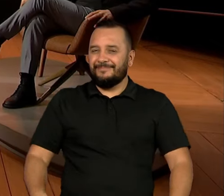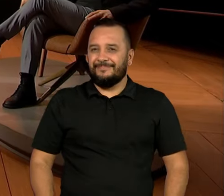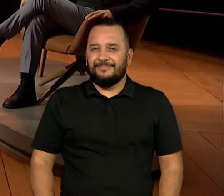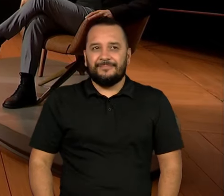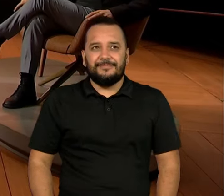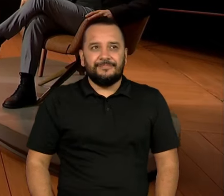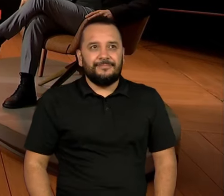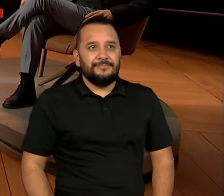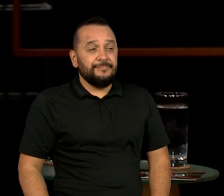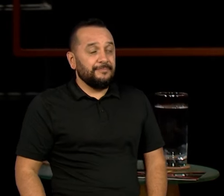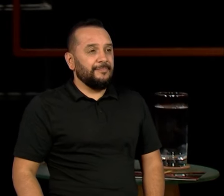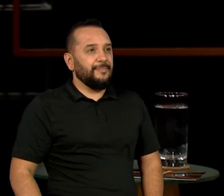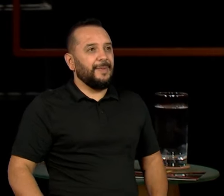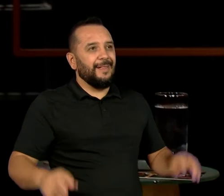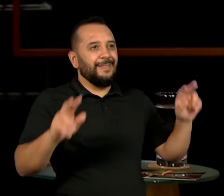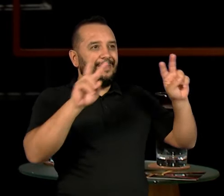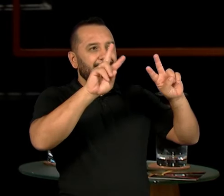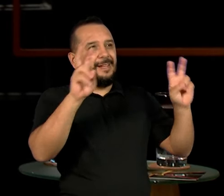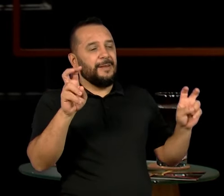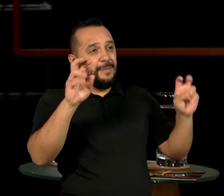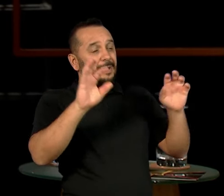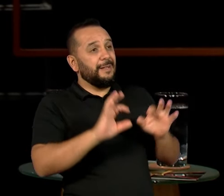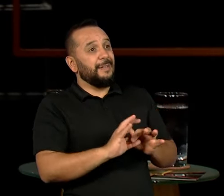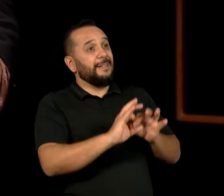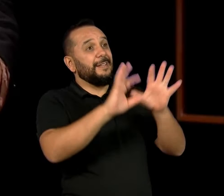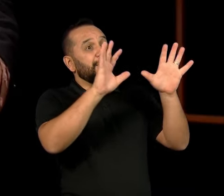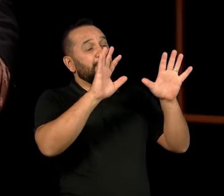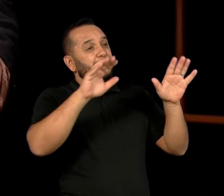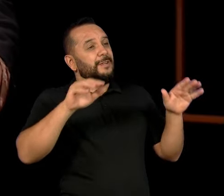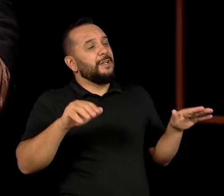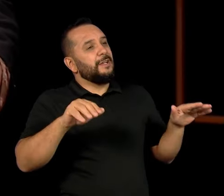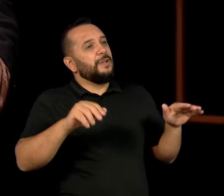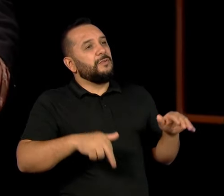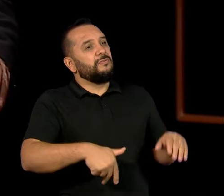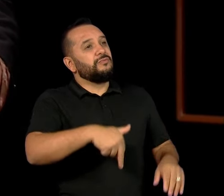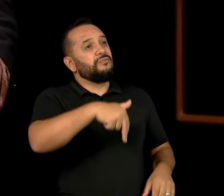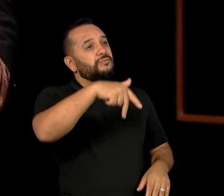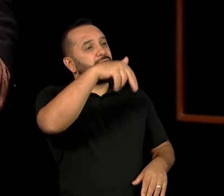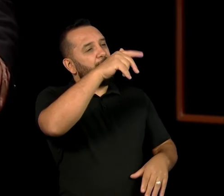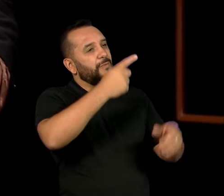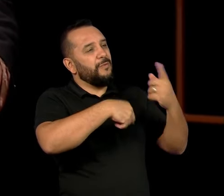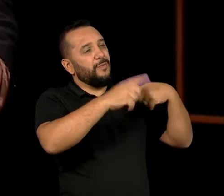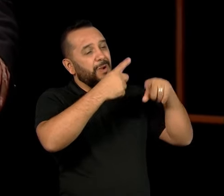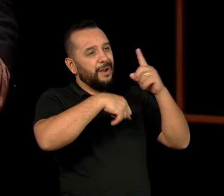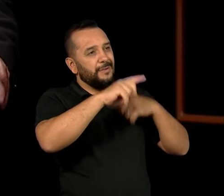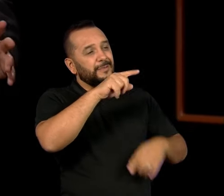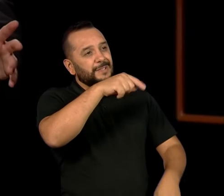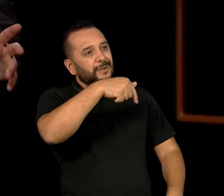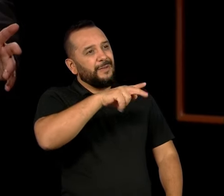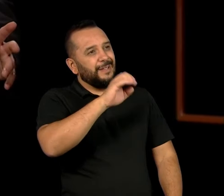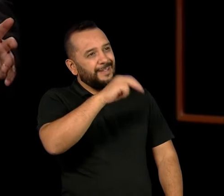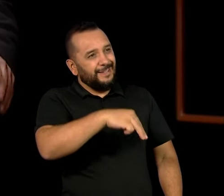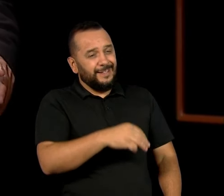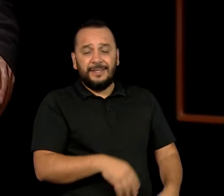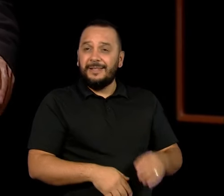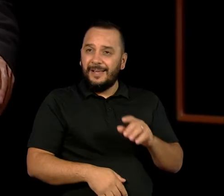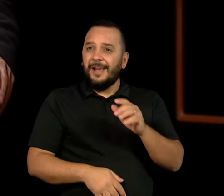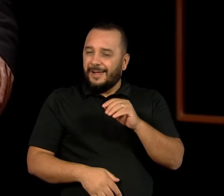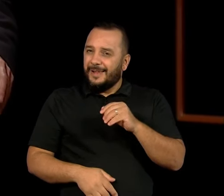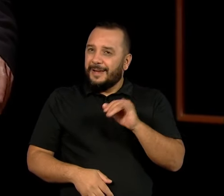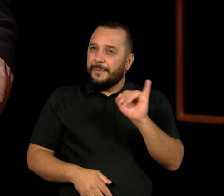Agora, no Livre para Voar, você fazia o Kim. Sim. Que era o irmão de... Era o irmão do Jajá, que era o Rodolfo